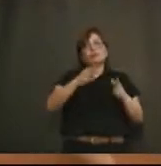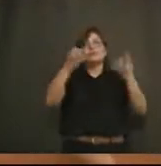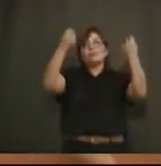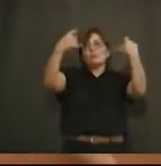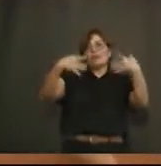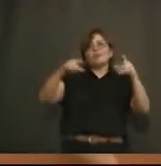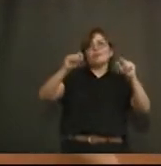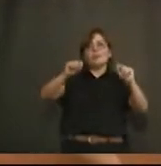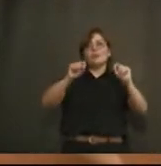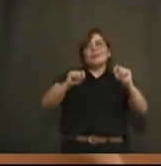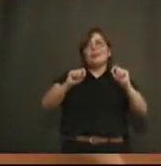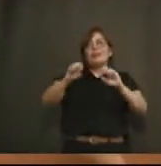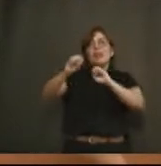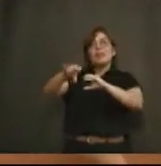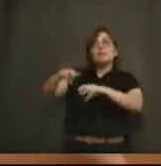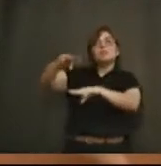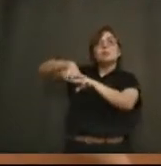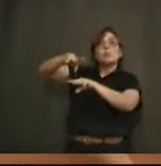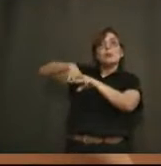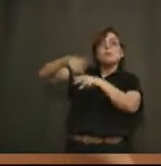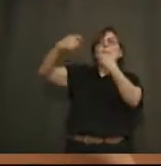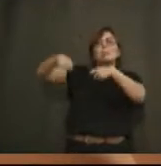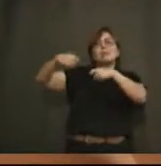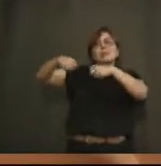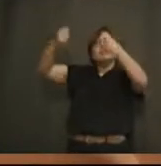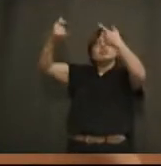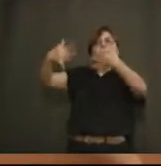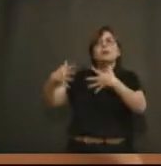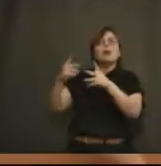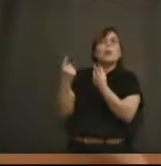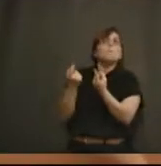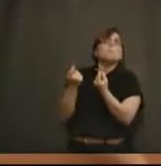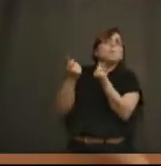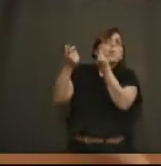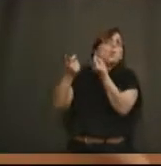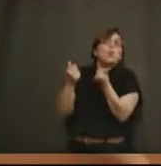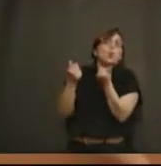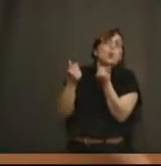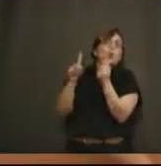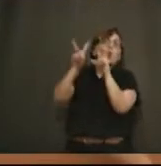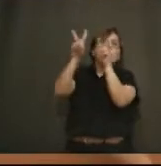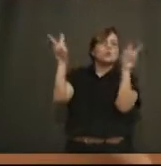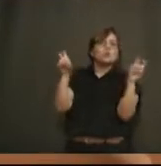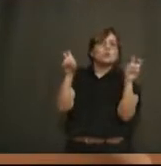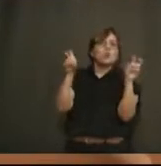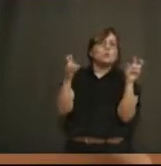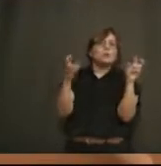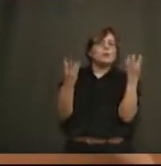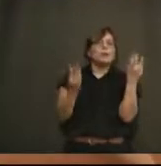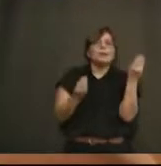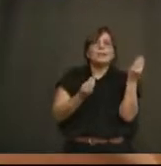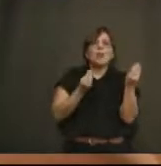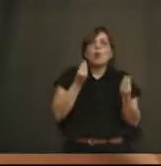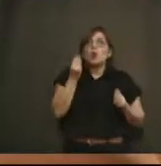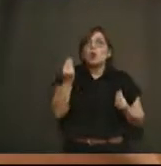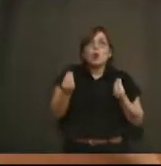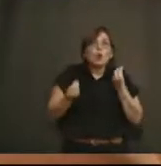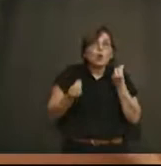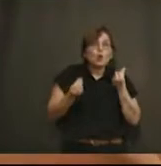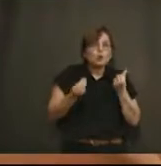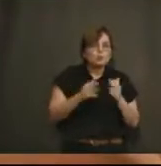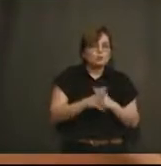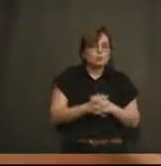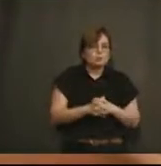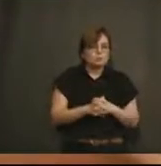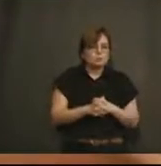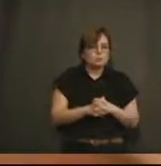não deveria se tratar um pouco disso, assim, em termos de ver de que forma a gente não traz muito esse formalismo